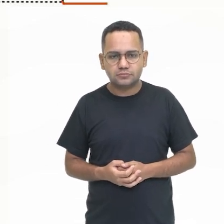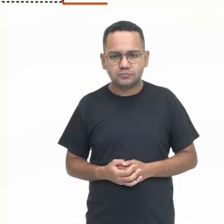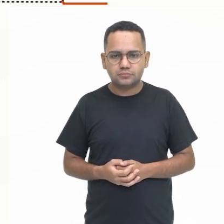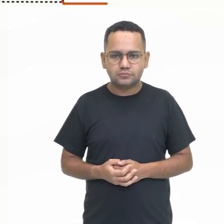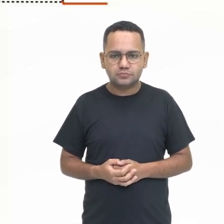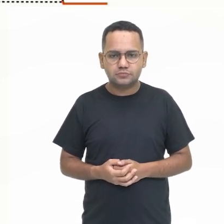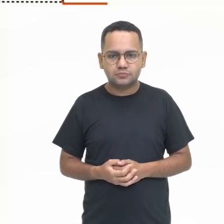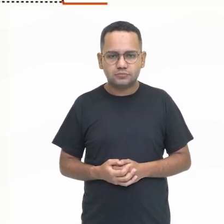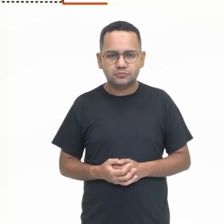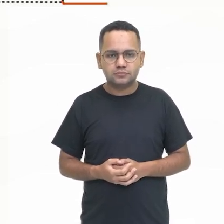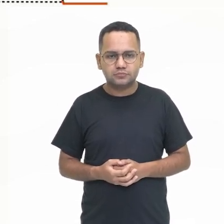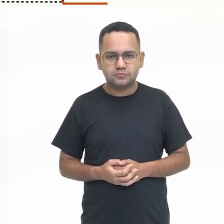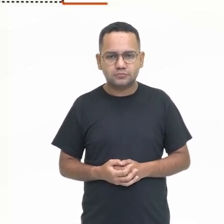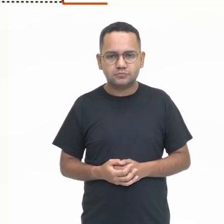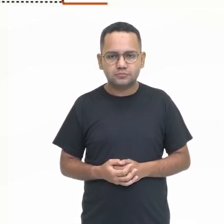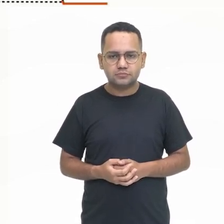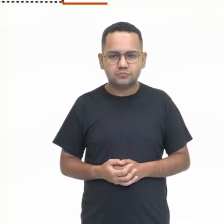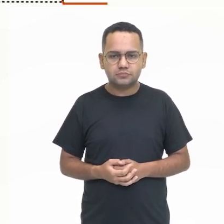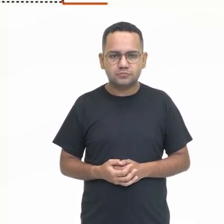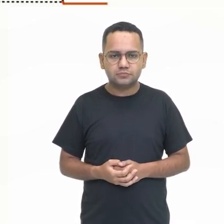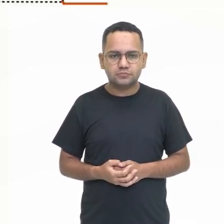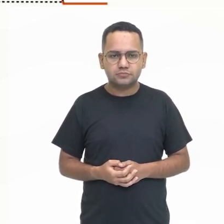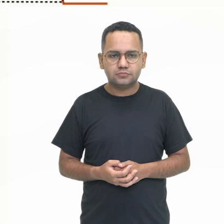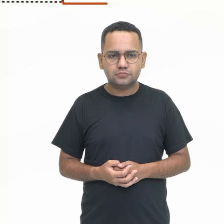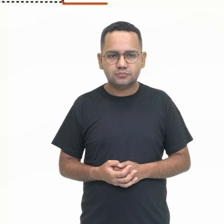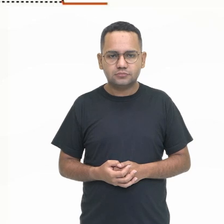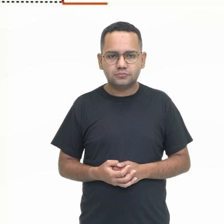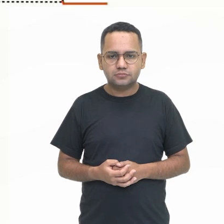menos 1. Certo? E ela